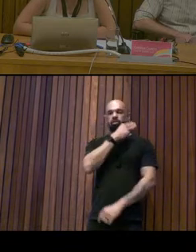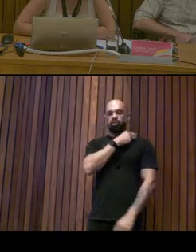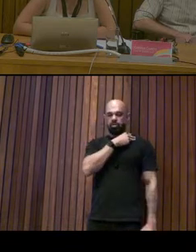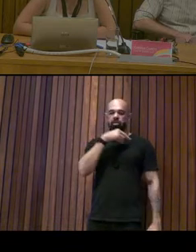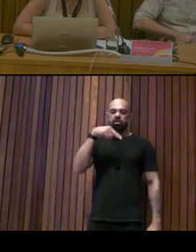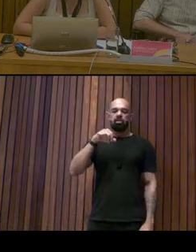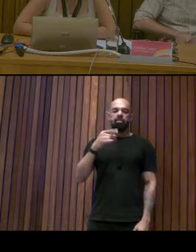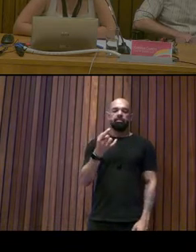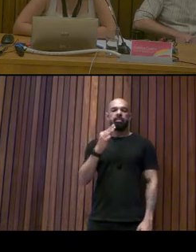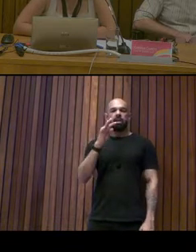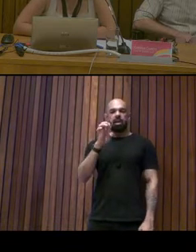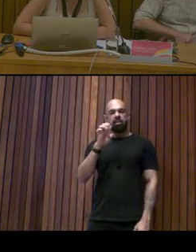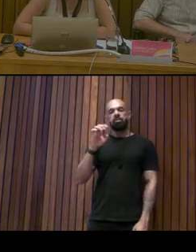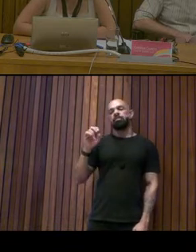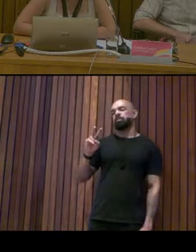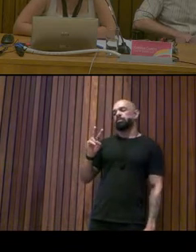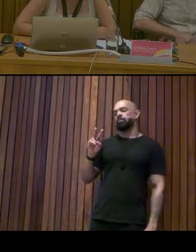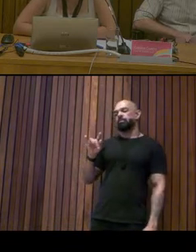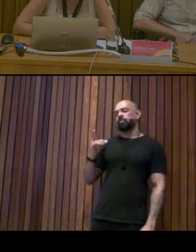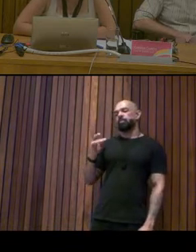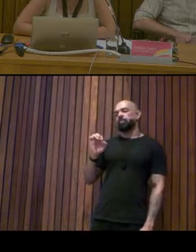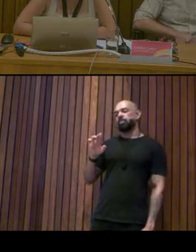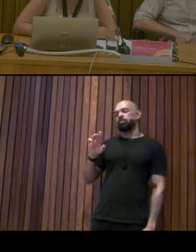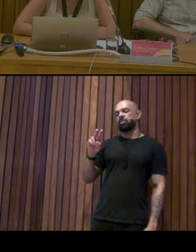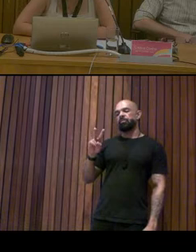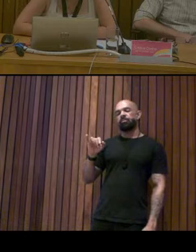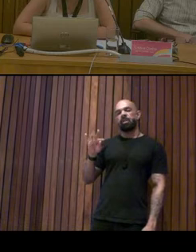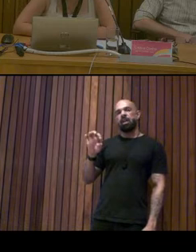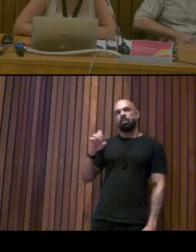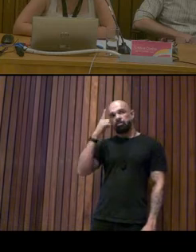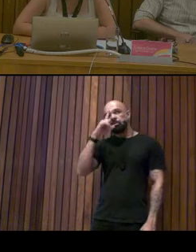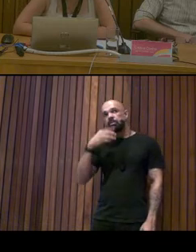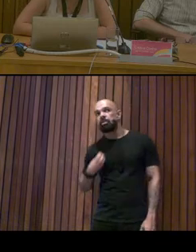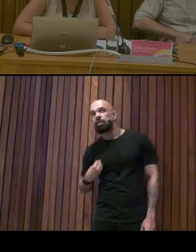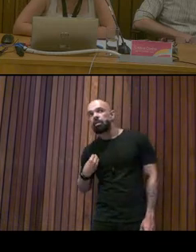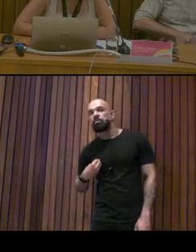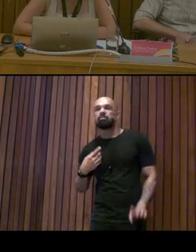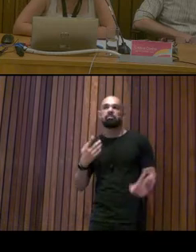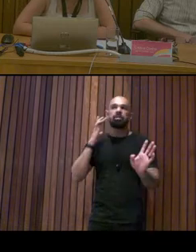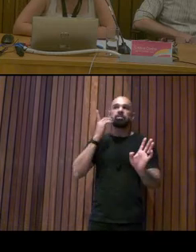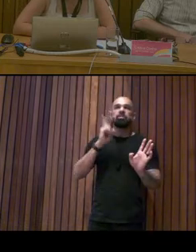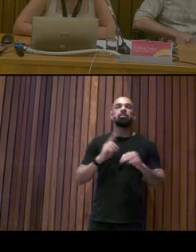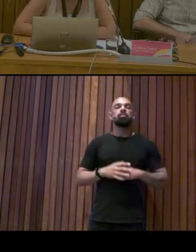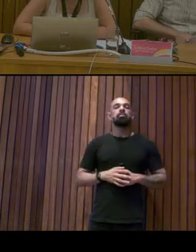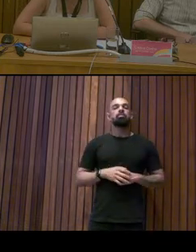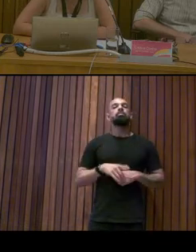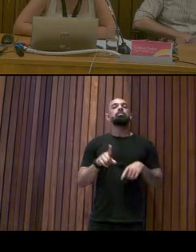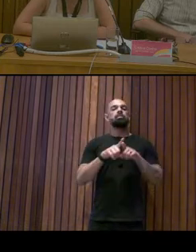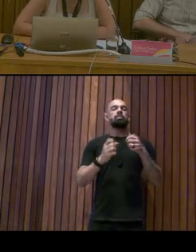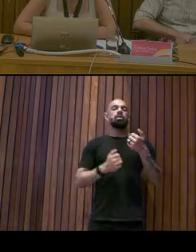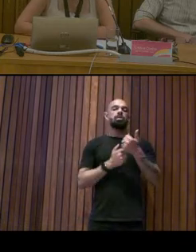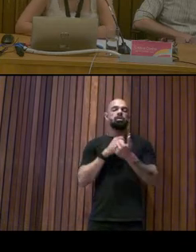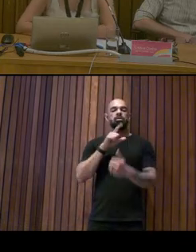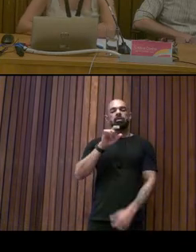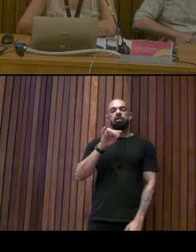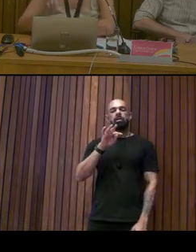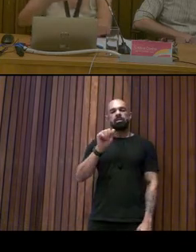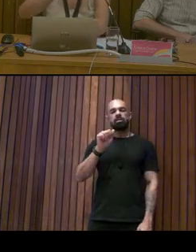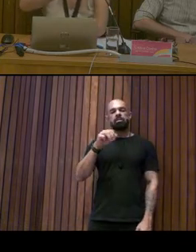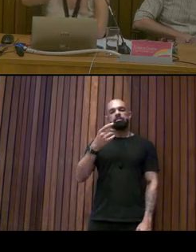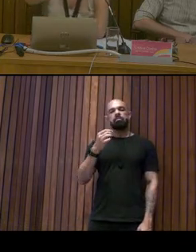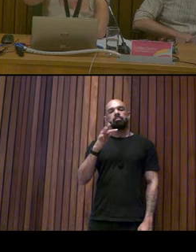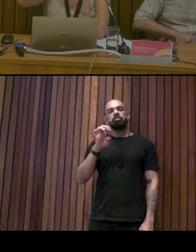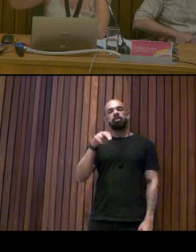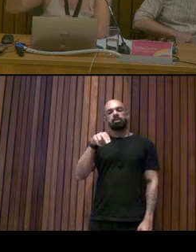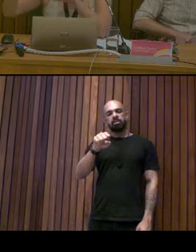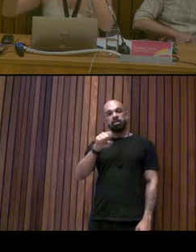a criação de Vladimir Valente, não sei se ele está aí, acho que não, e colaboração de Letícia Martins. Esse